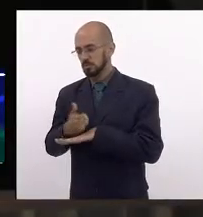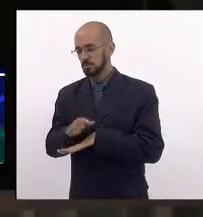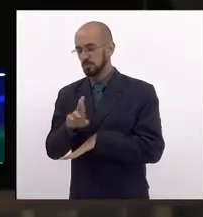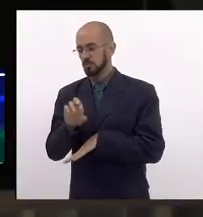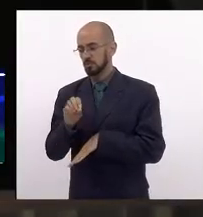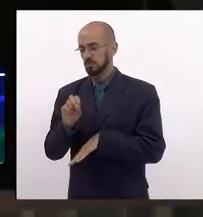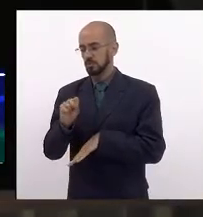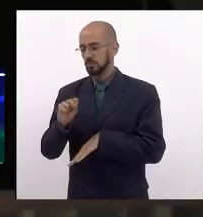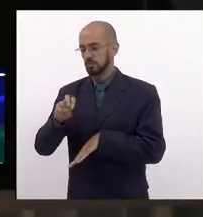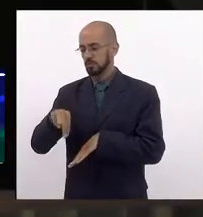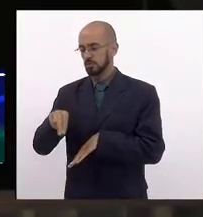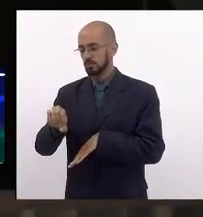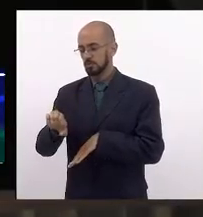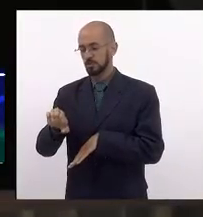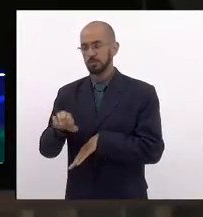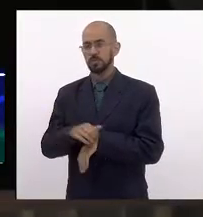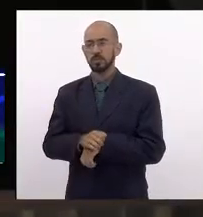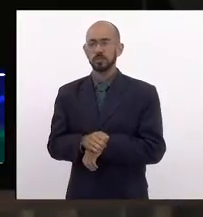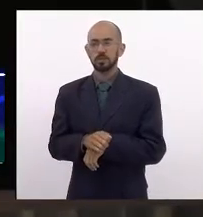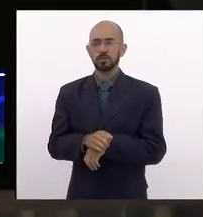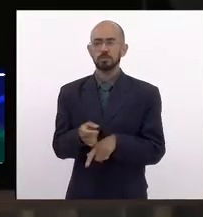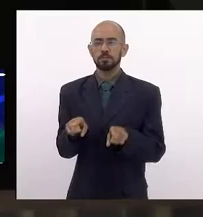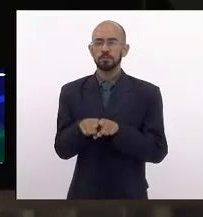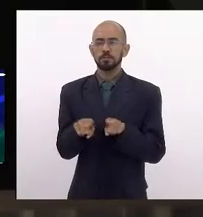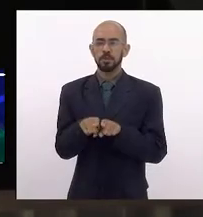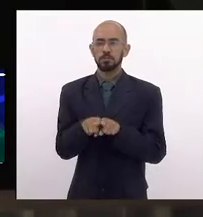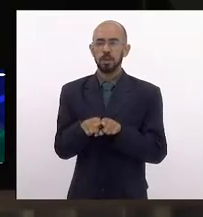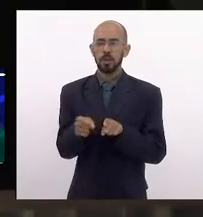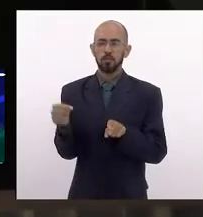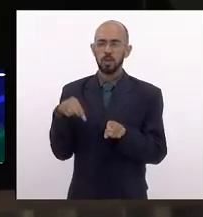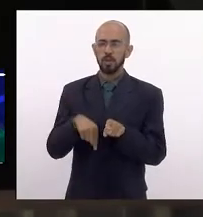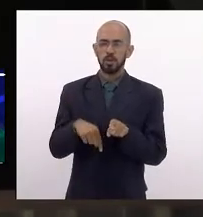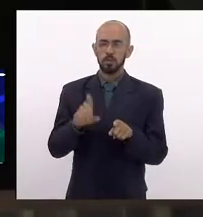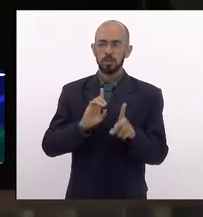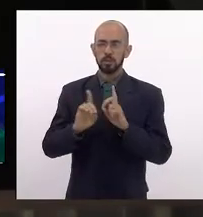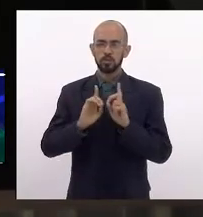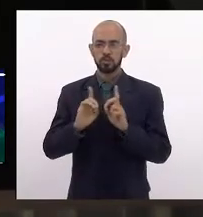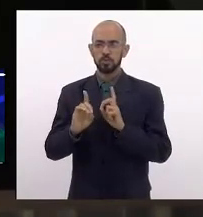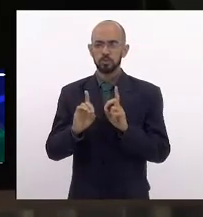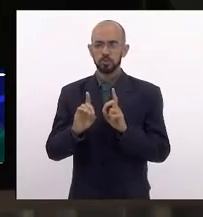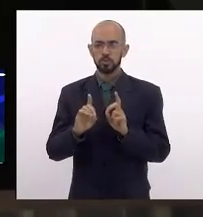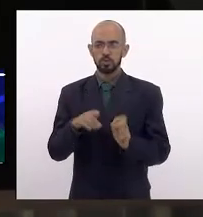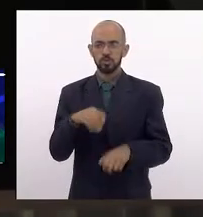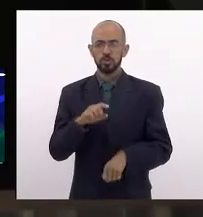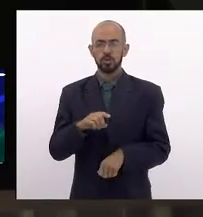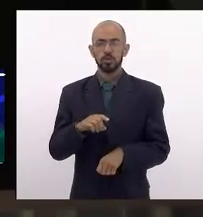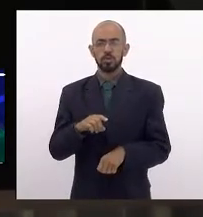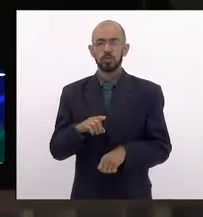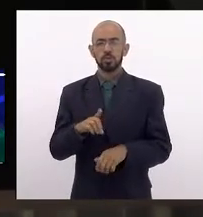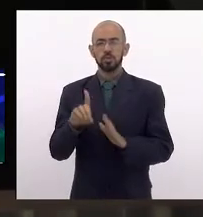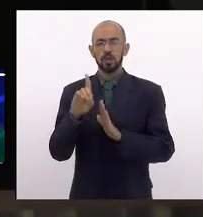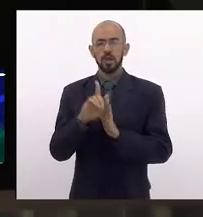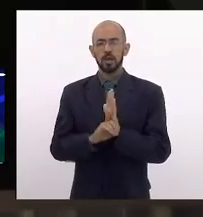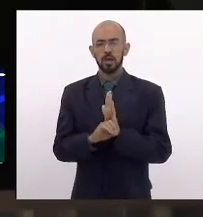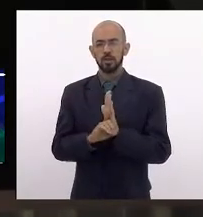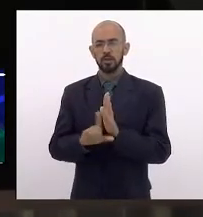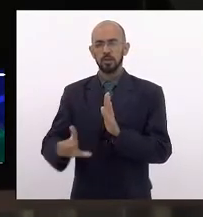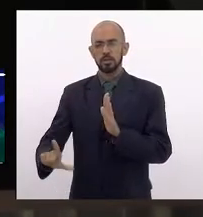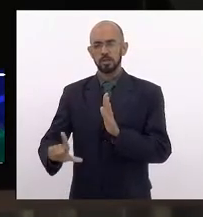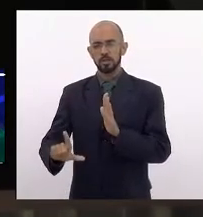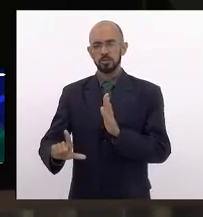Rosane Félix e vem o também aqui para discutir o decreto legislativo 62 2021